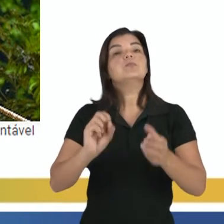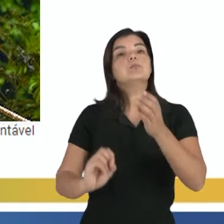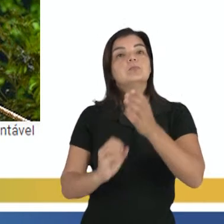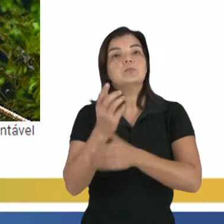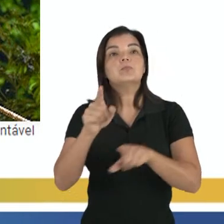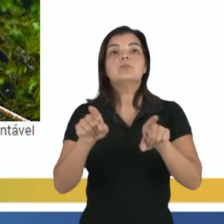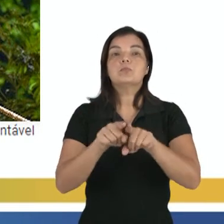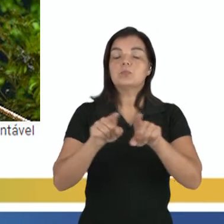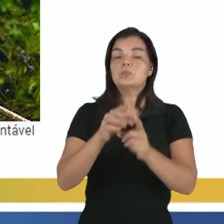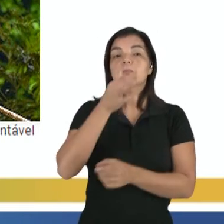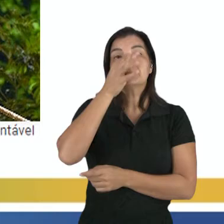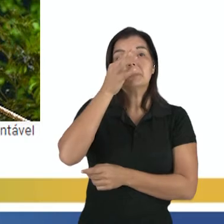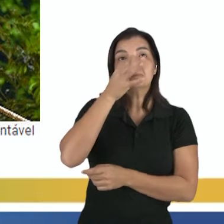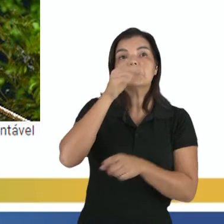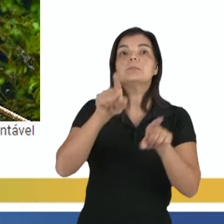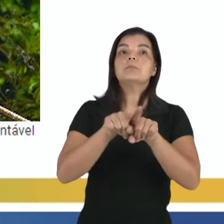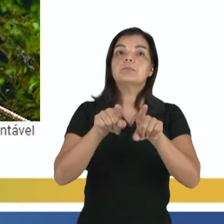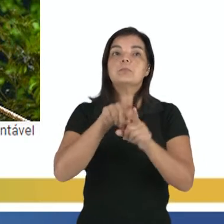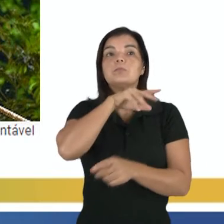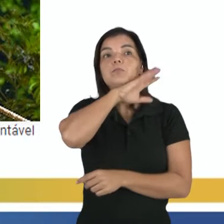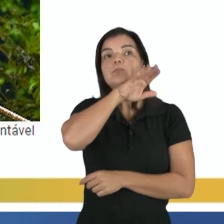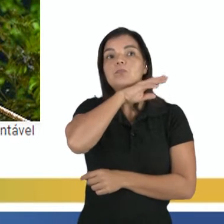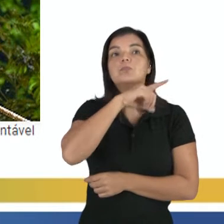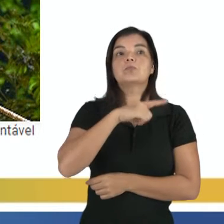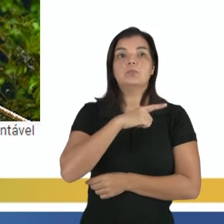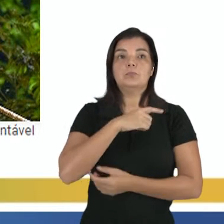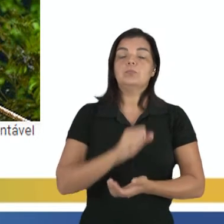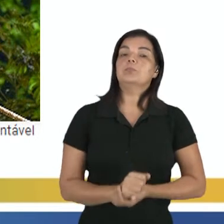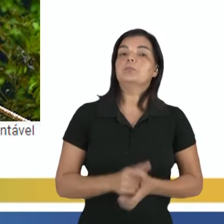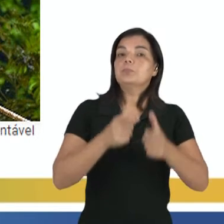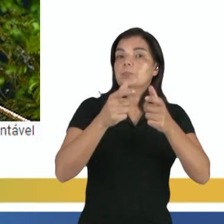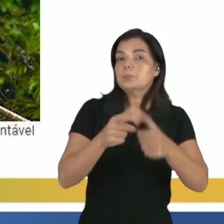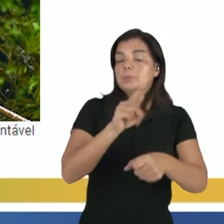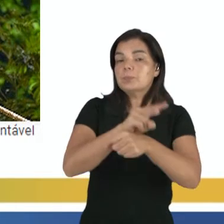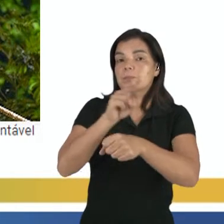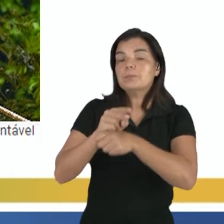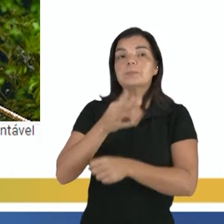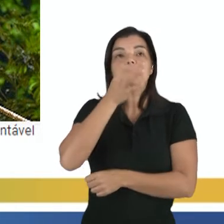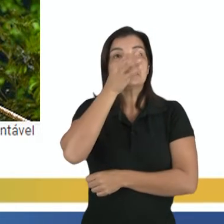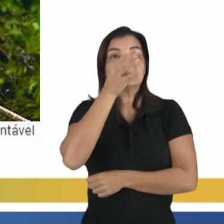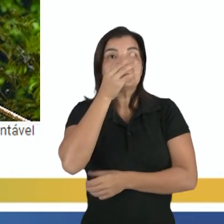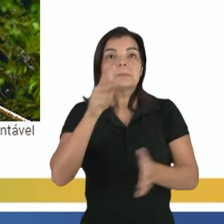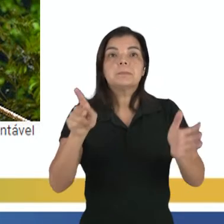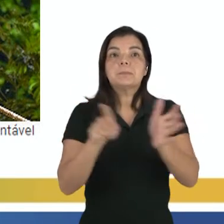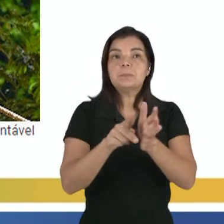reprodução de fauna e de flora. Temos as reservas de fauna, que são áreas